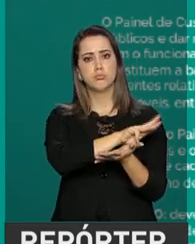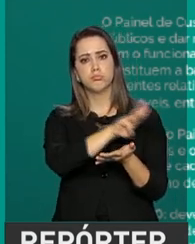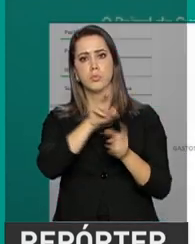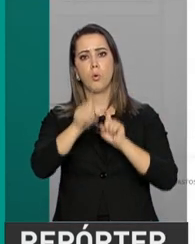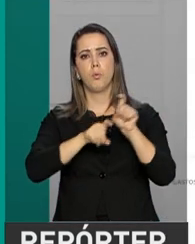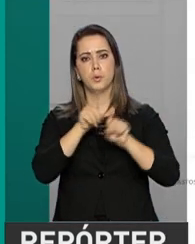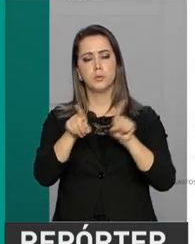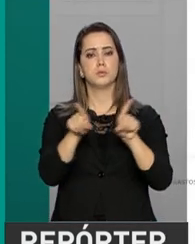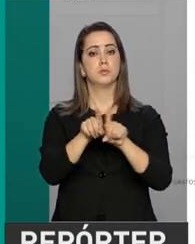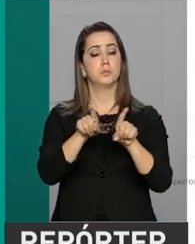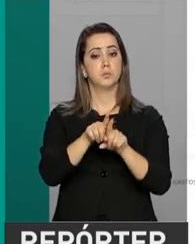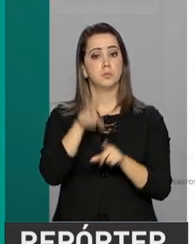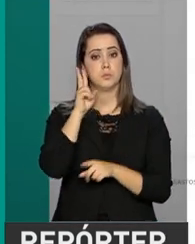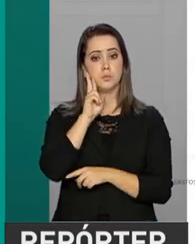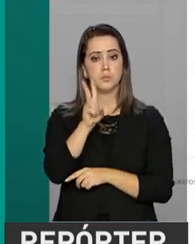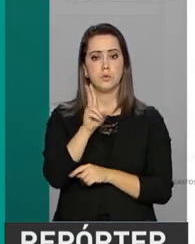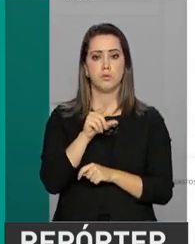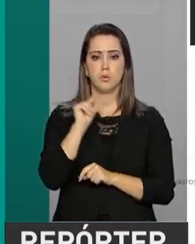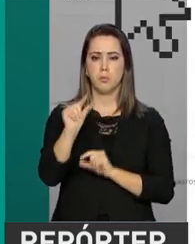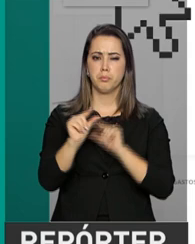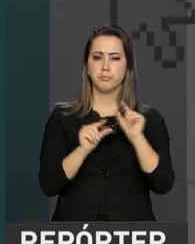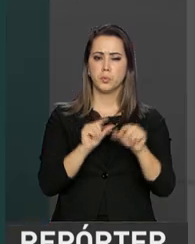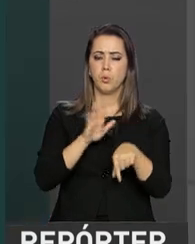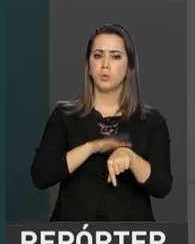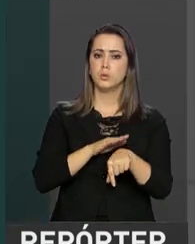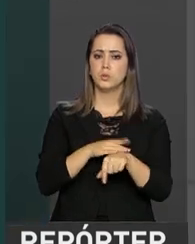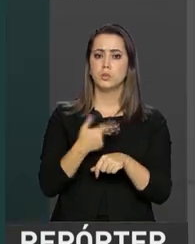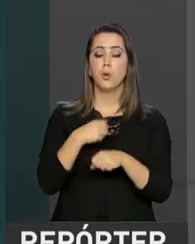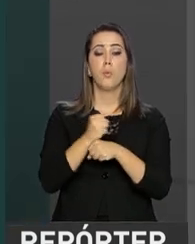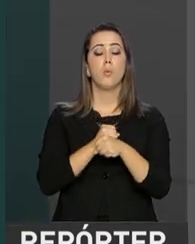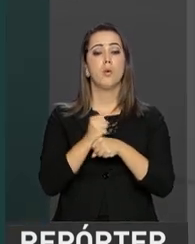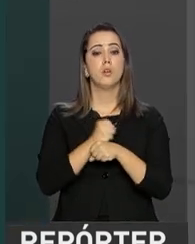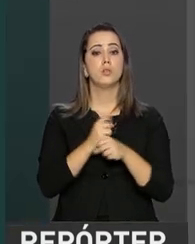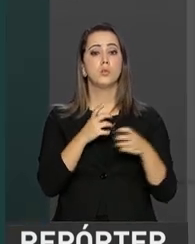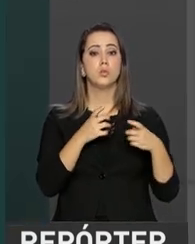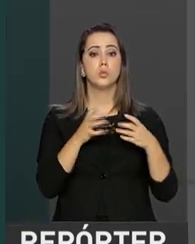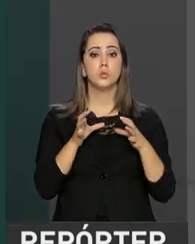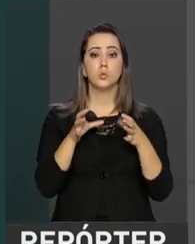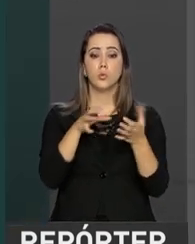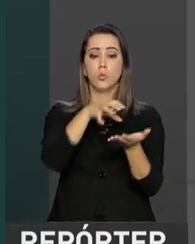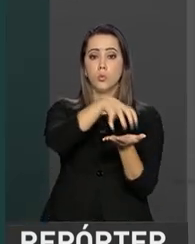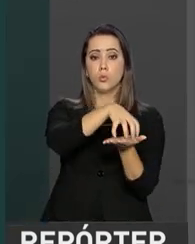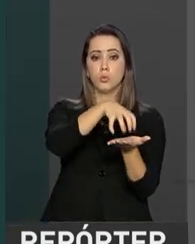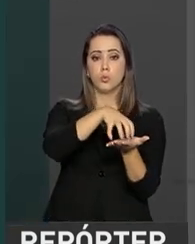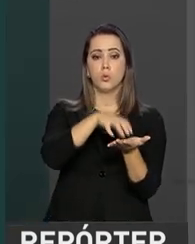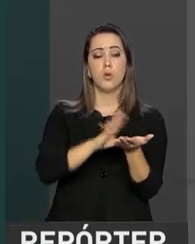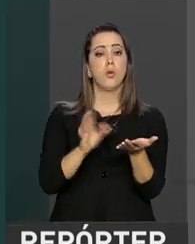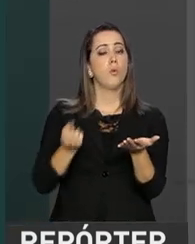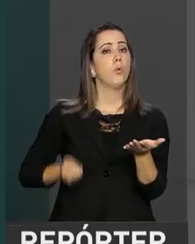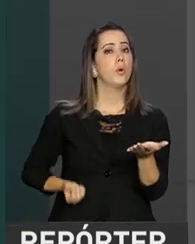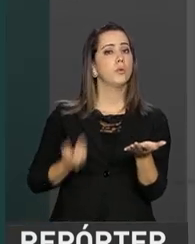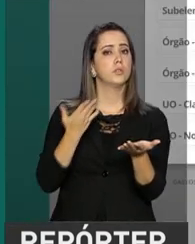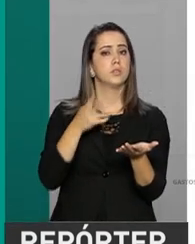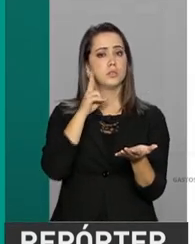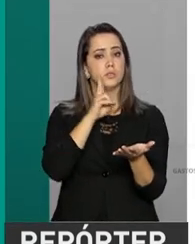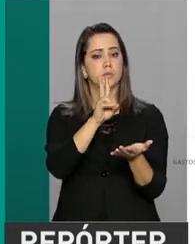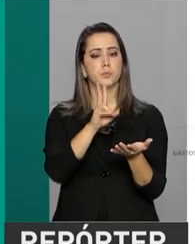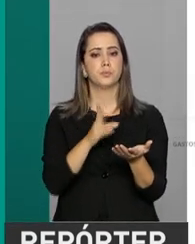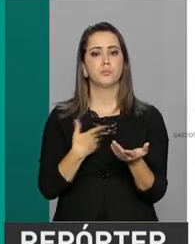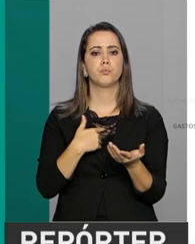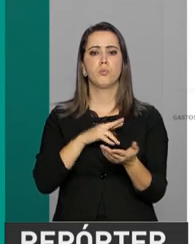custeio é possível em poucos minutos escolher o ano o órgão e o tipo de gasto que se quer visualizar